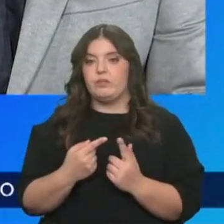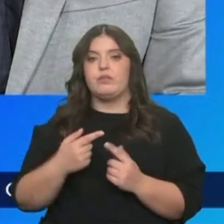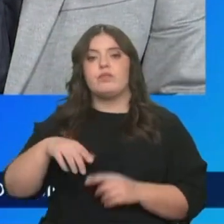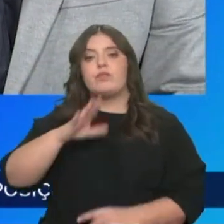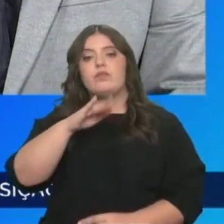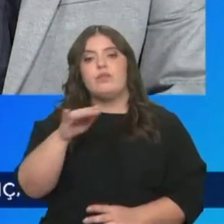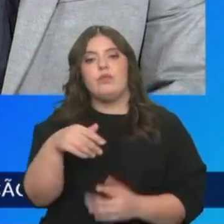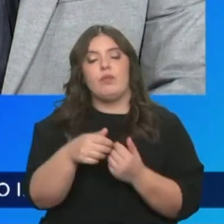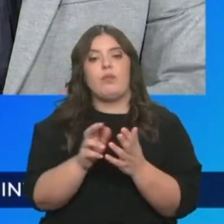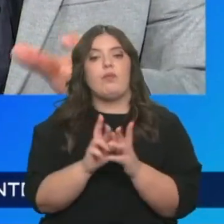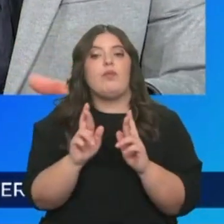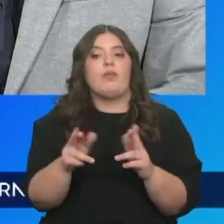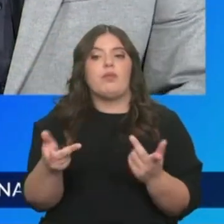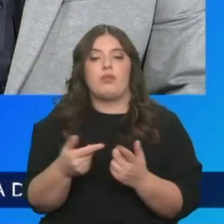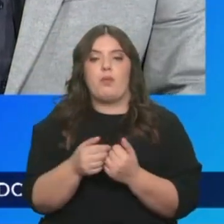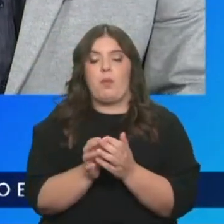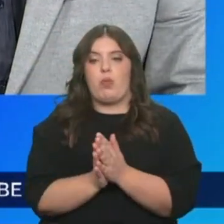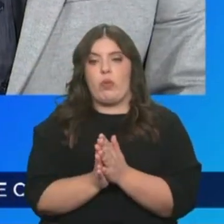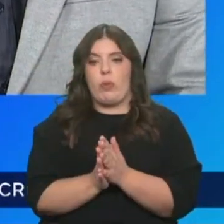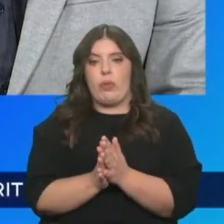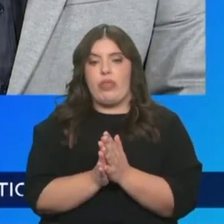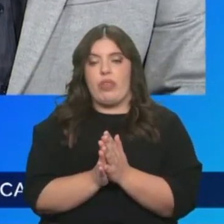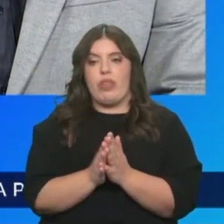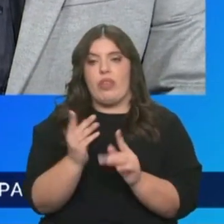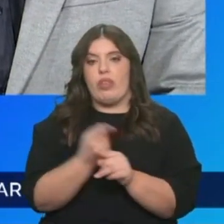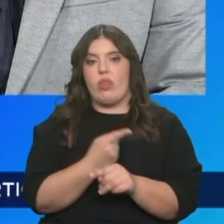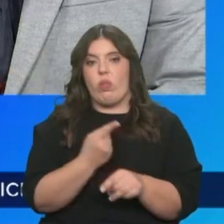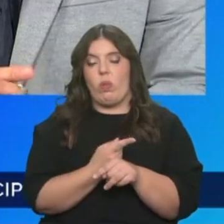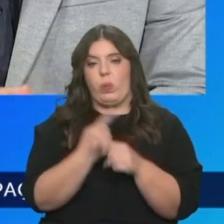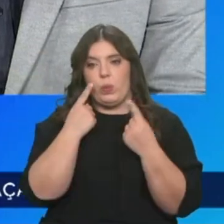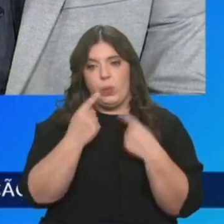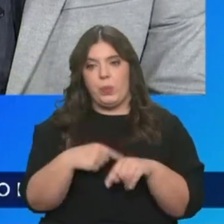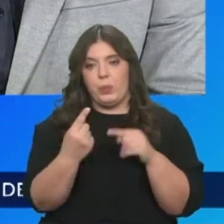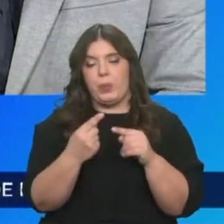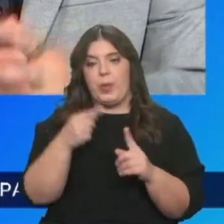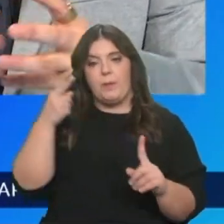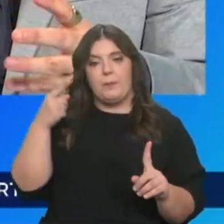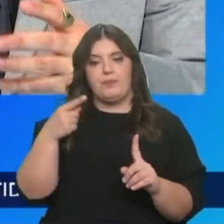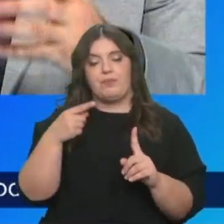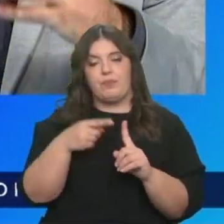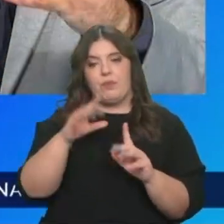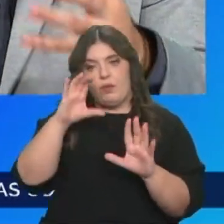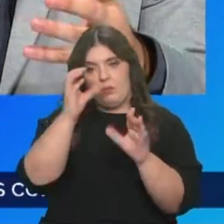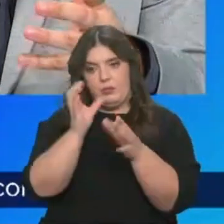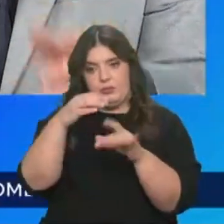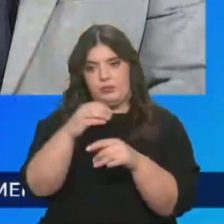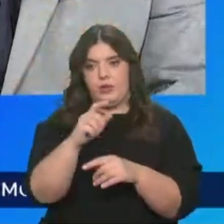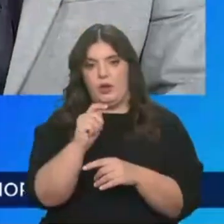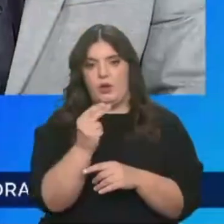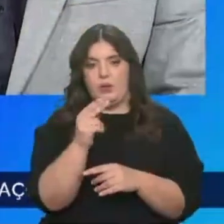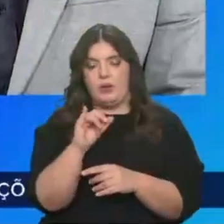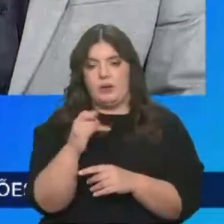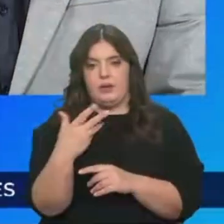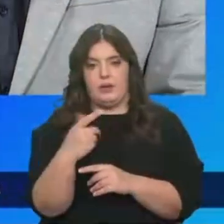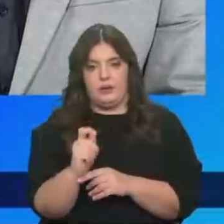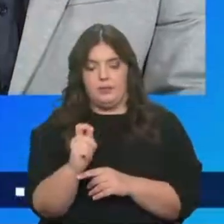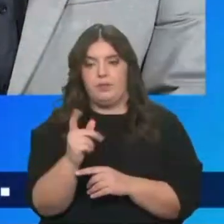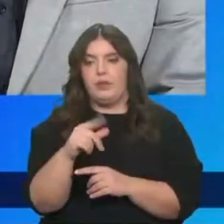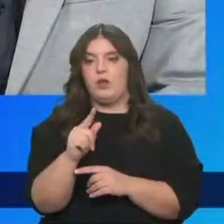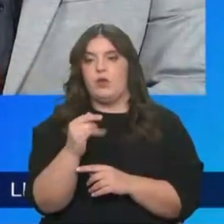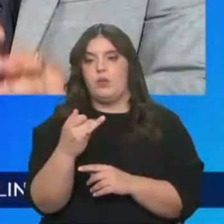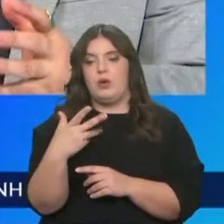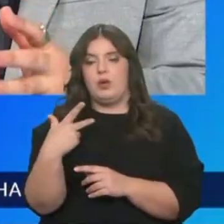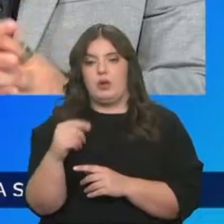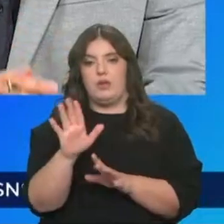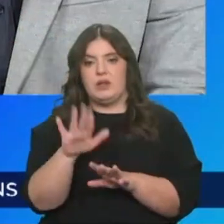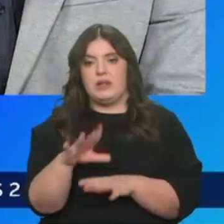cientistas estão todos à espera? Olha, estão todos à espera dos dados que vão ser revelados pela missão, pelo telescópio Euclide, e o Euclide vai